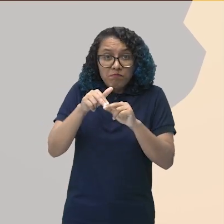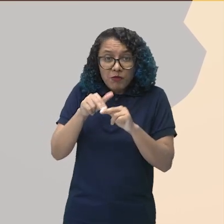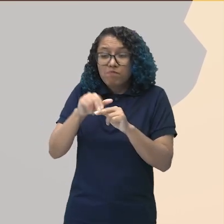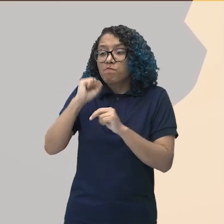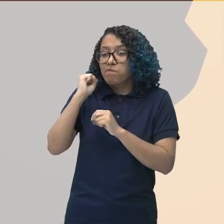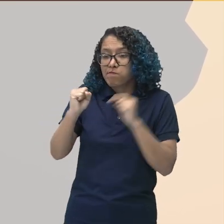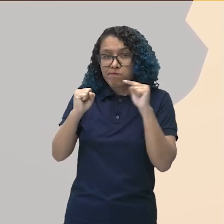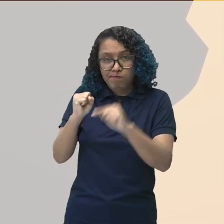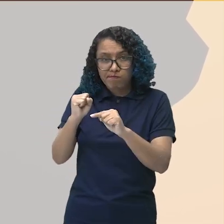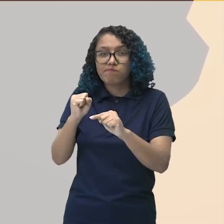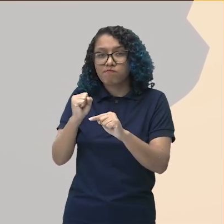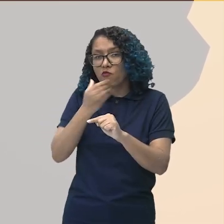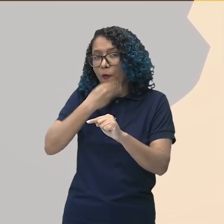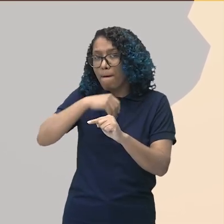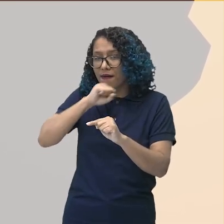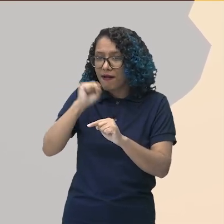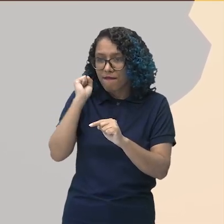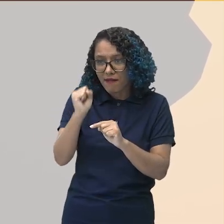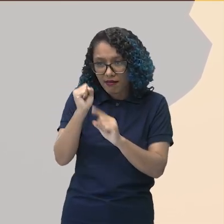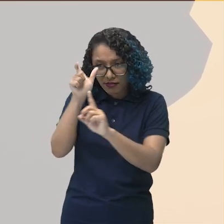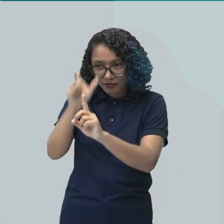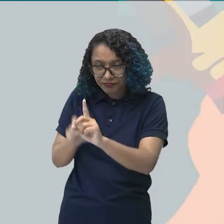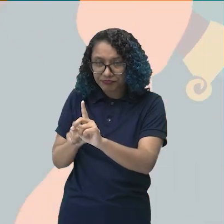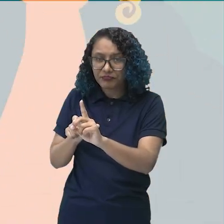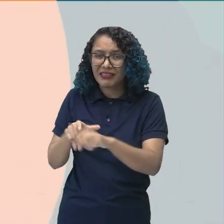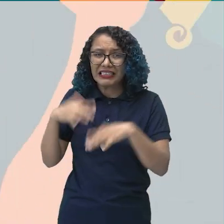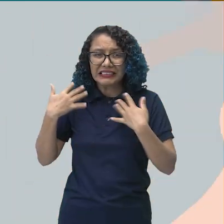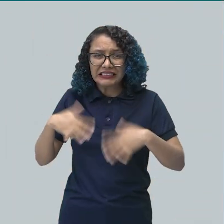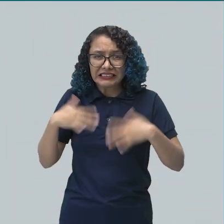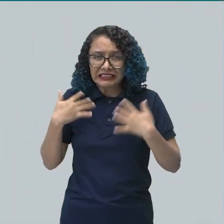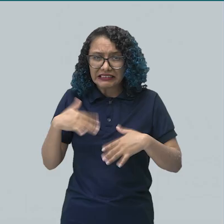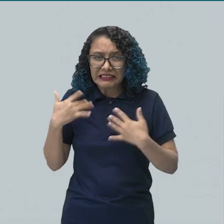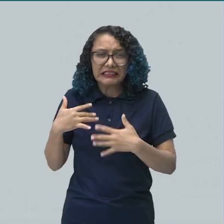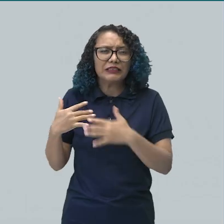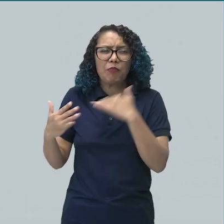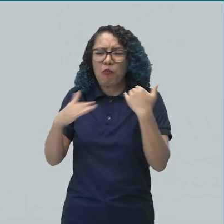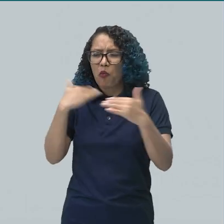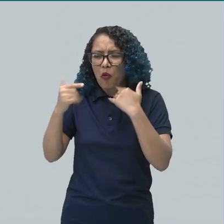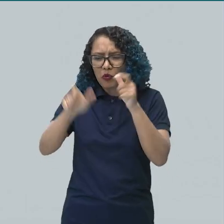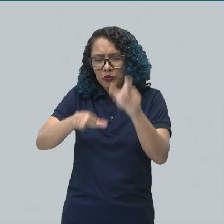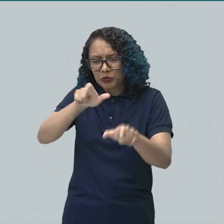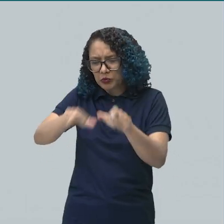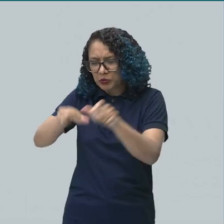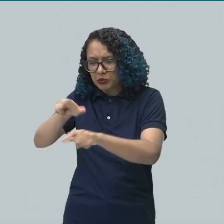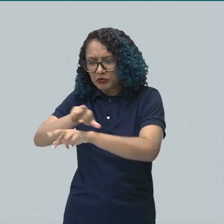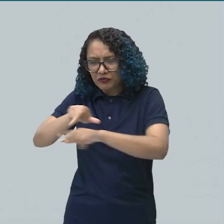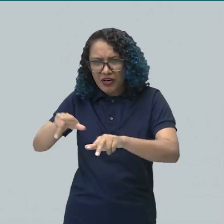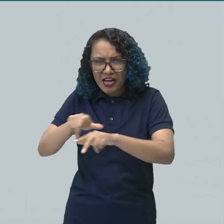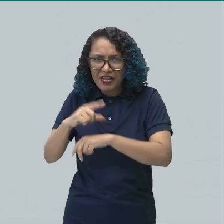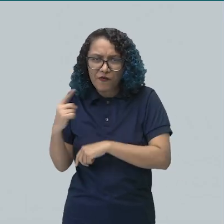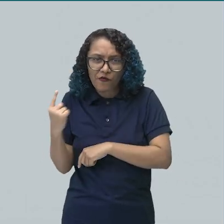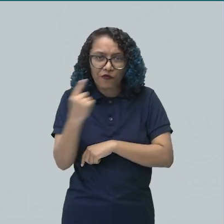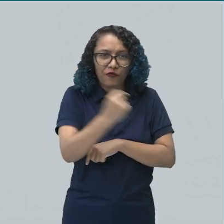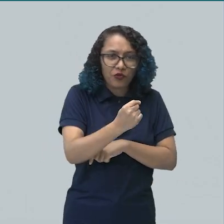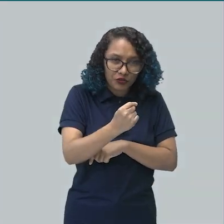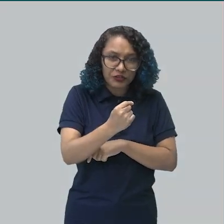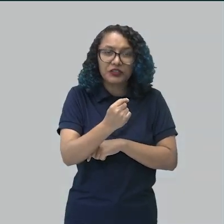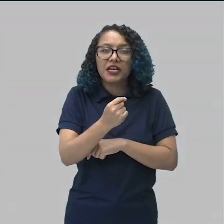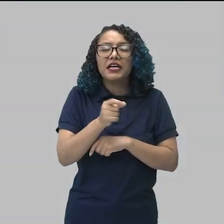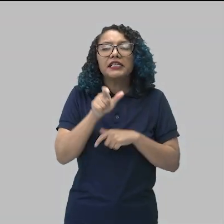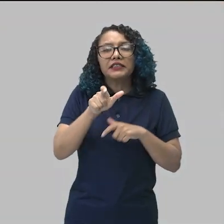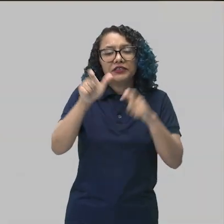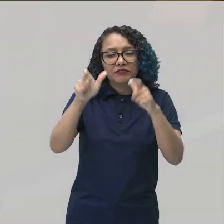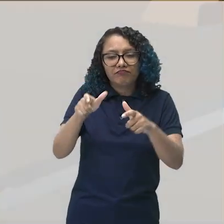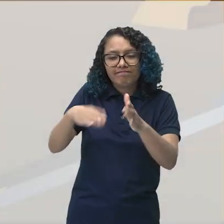pai biológico, rei de Tebas. Apavorado com os assassinatos que causou, Édipo foge, até chegar em